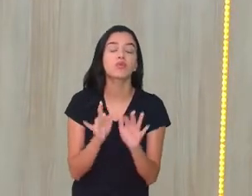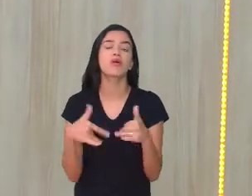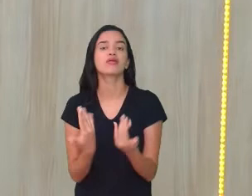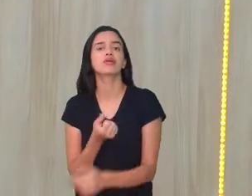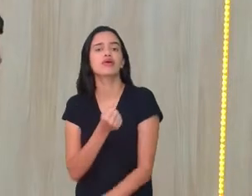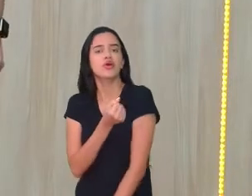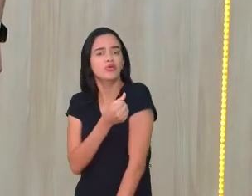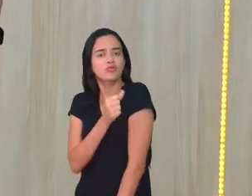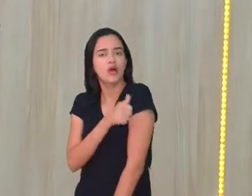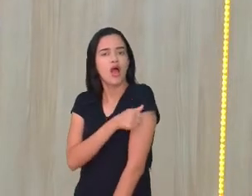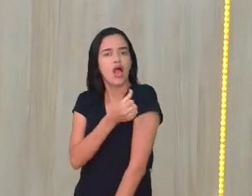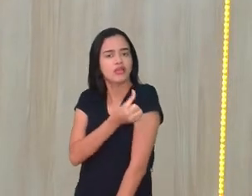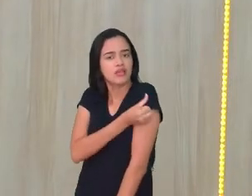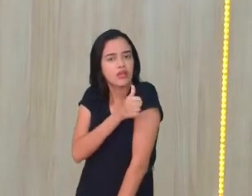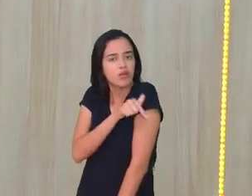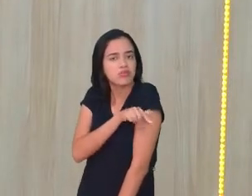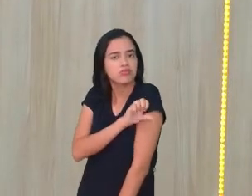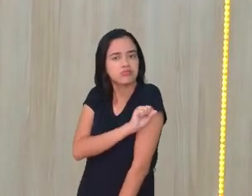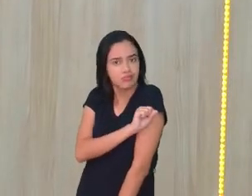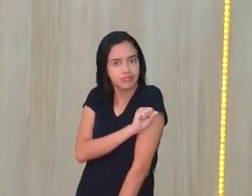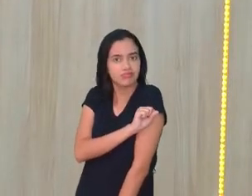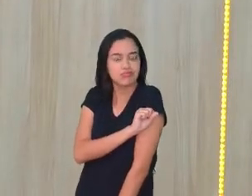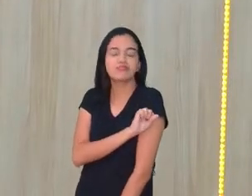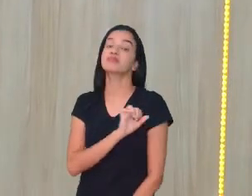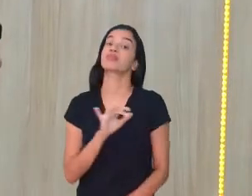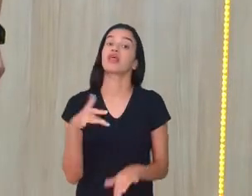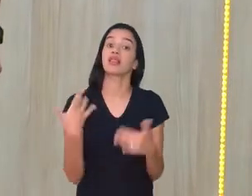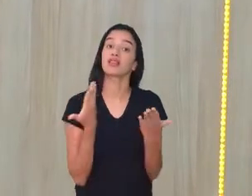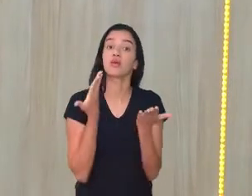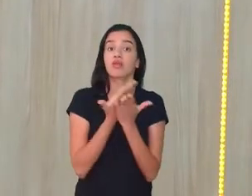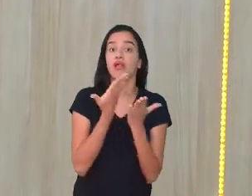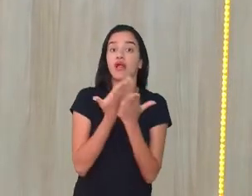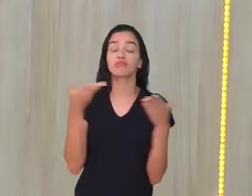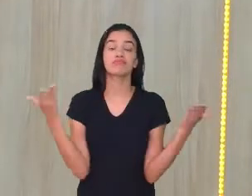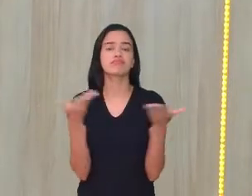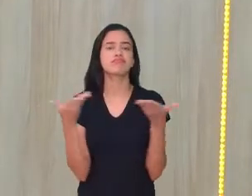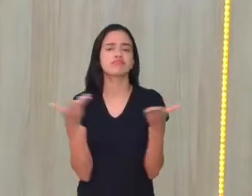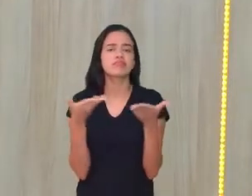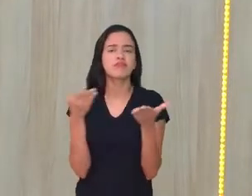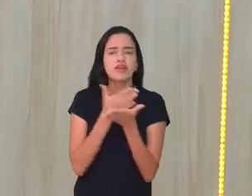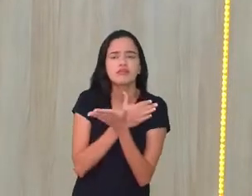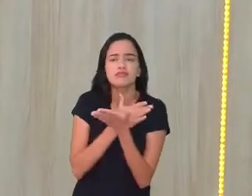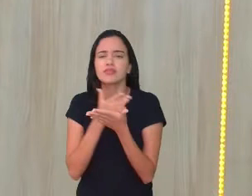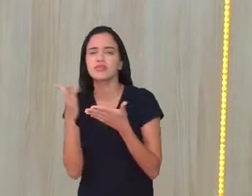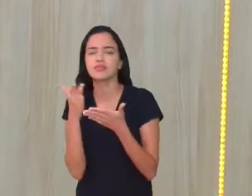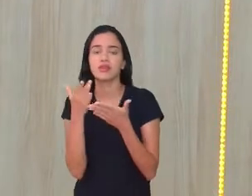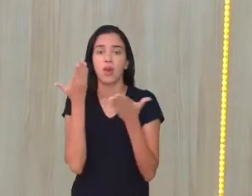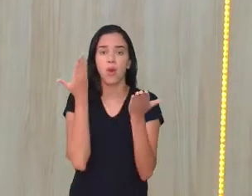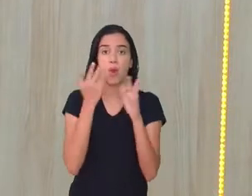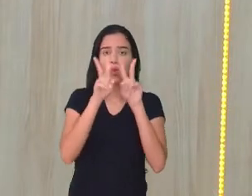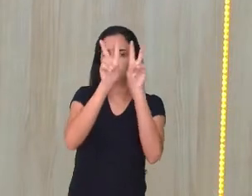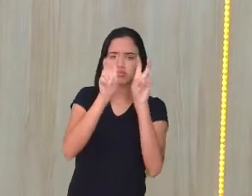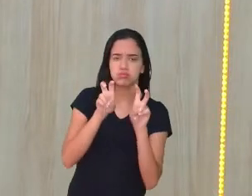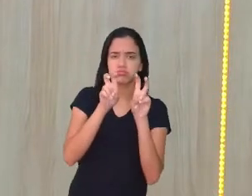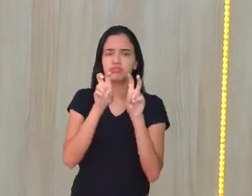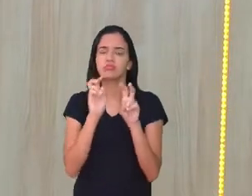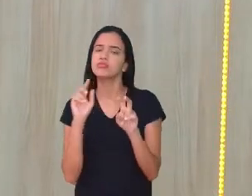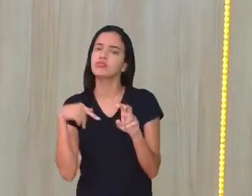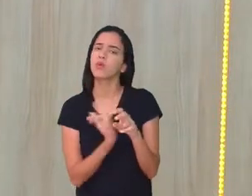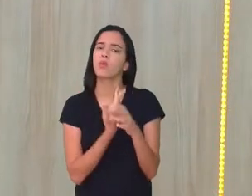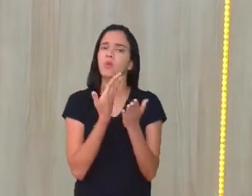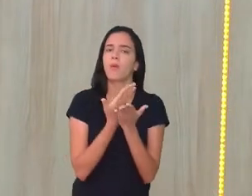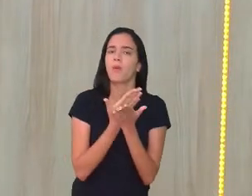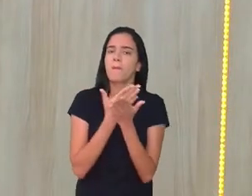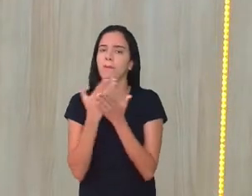o pessoal do 8º ano. Na aula de hoje a gente vai iniciar um assunto, né? Geralmente a gente começa